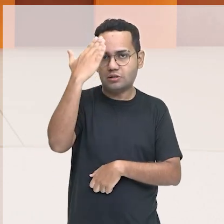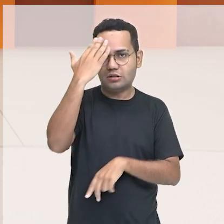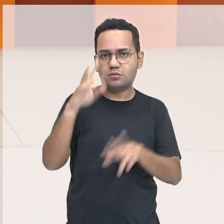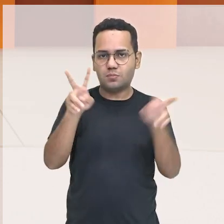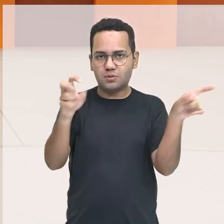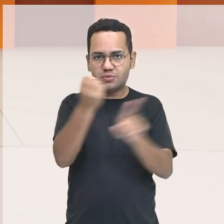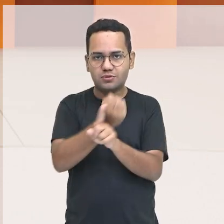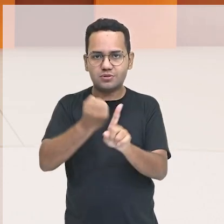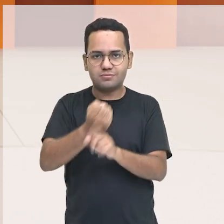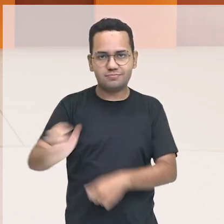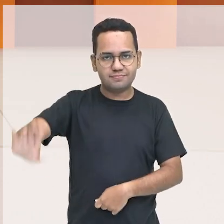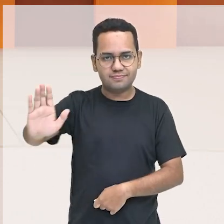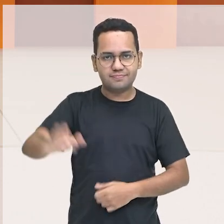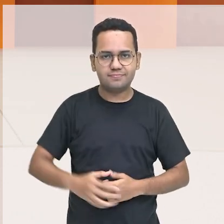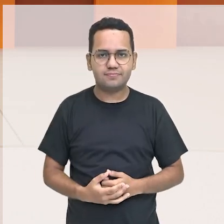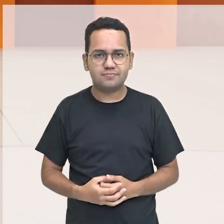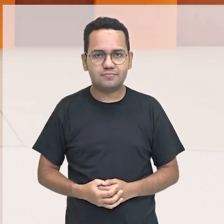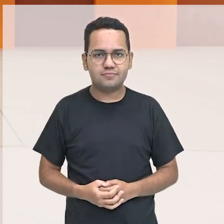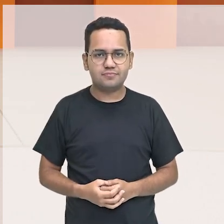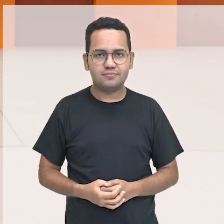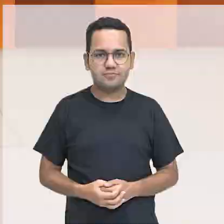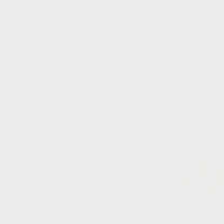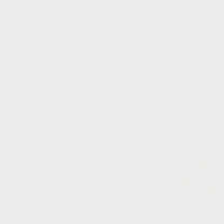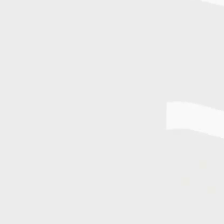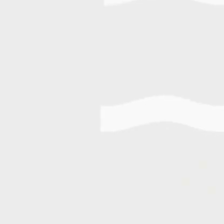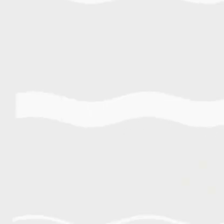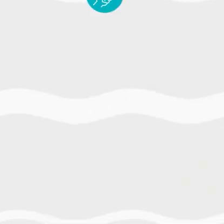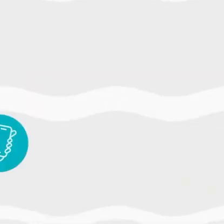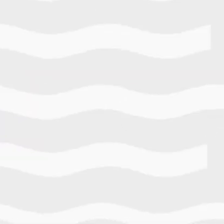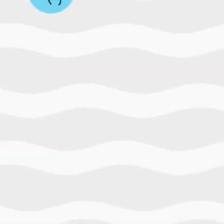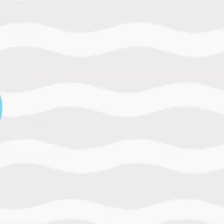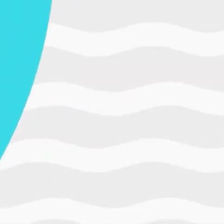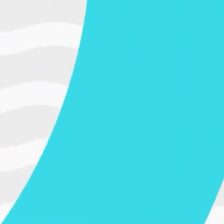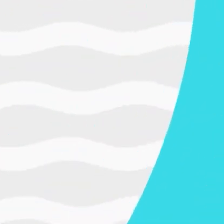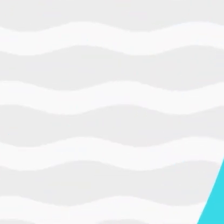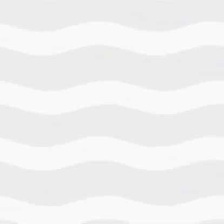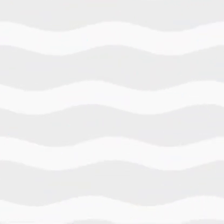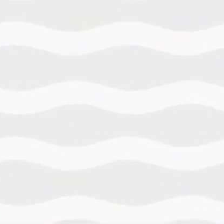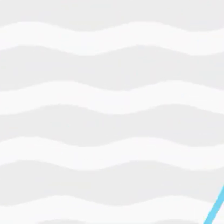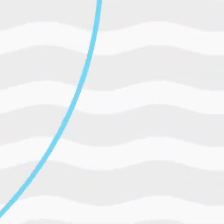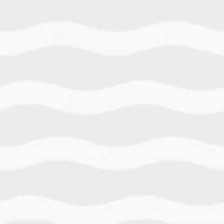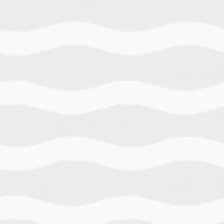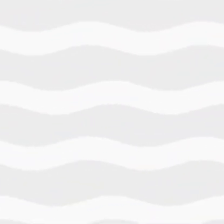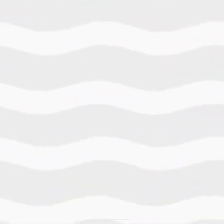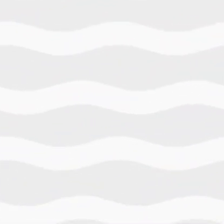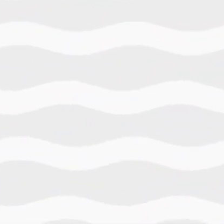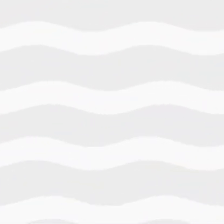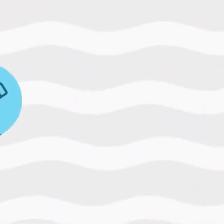sociedade e até uma próxima aula.